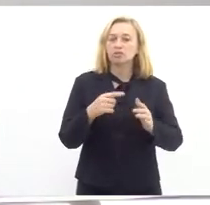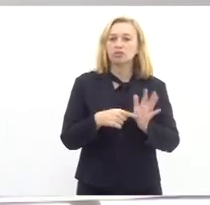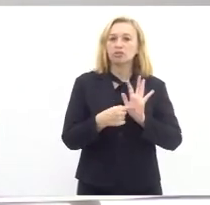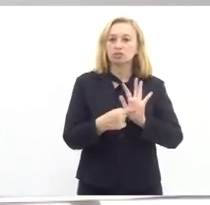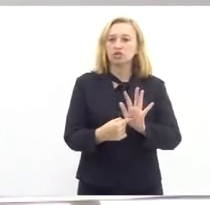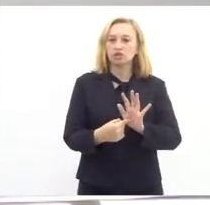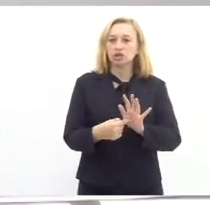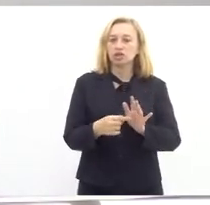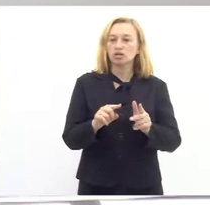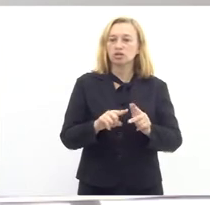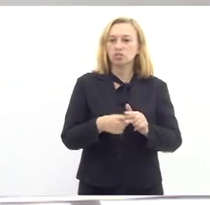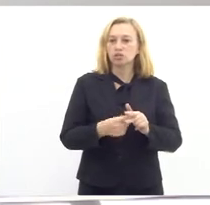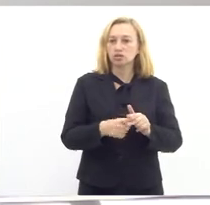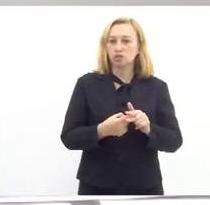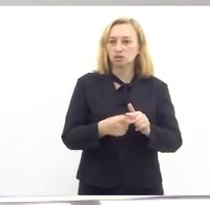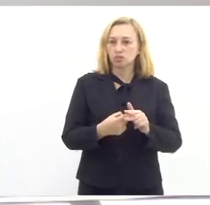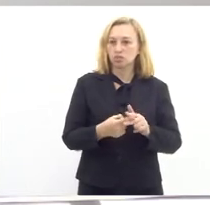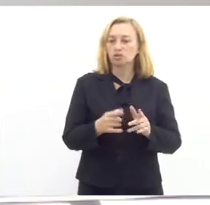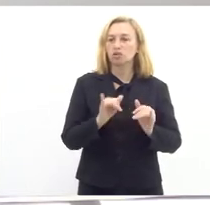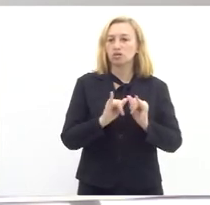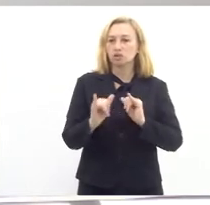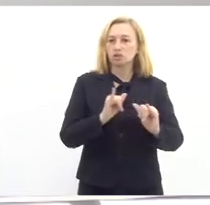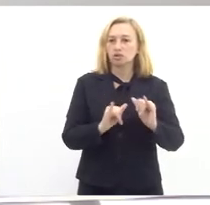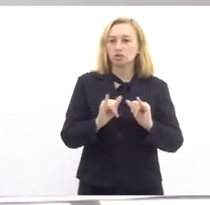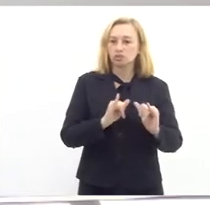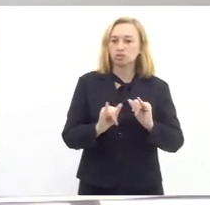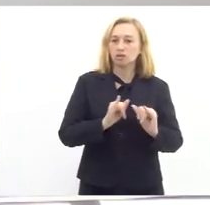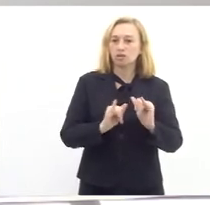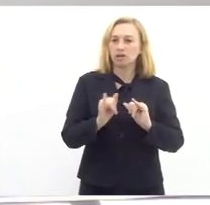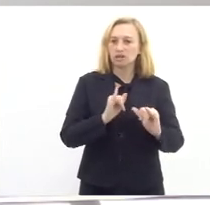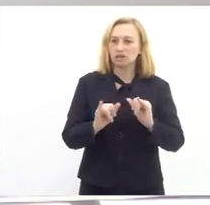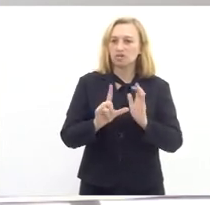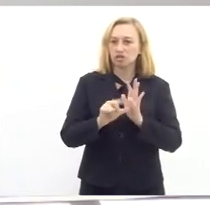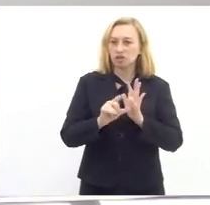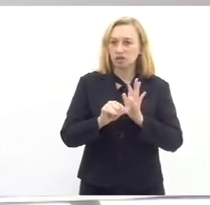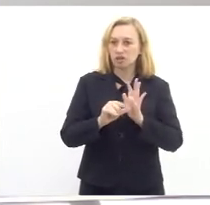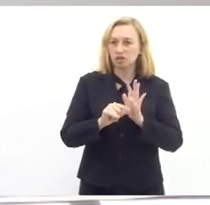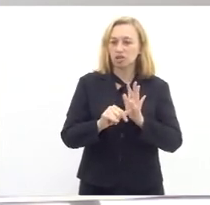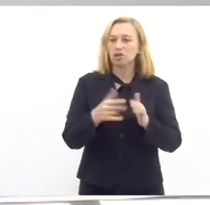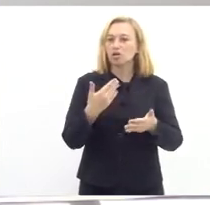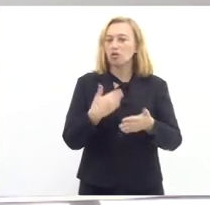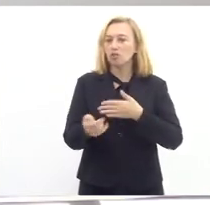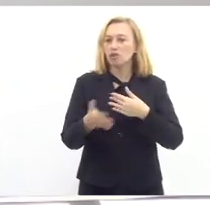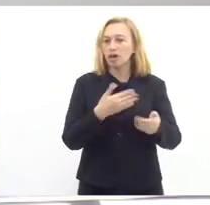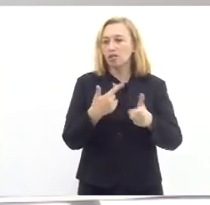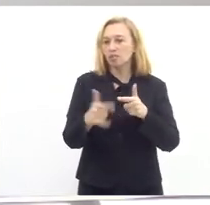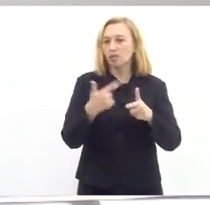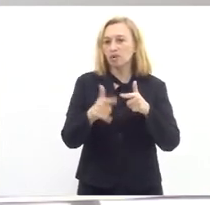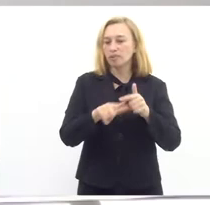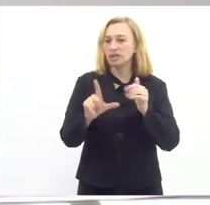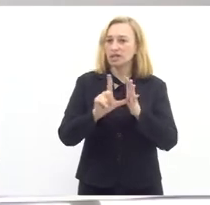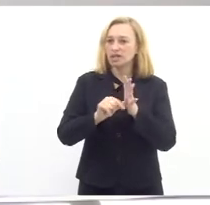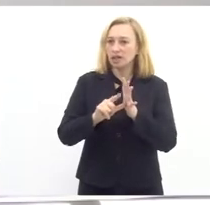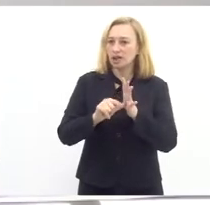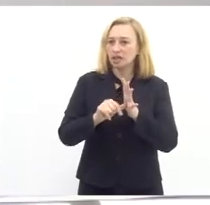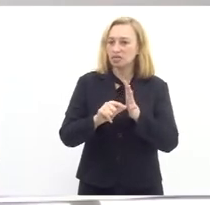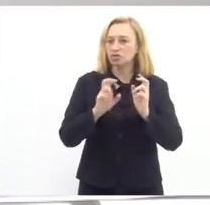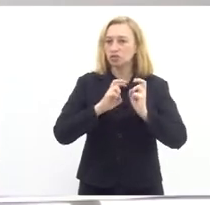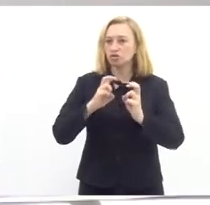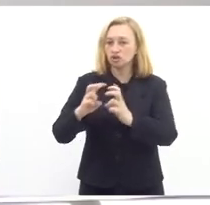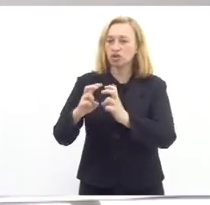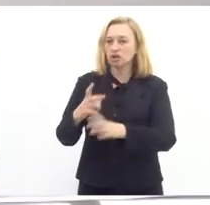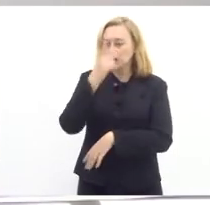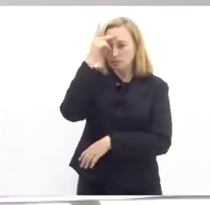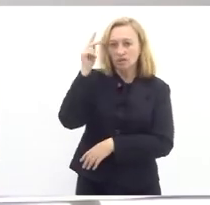atrasos e desordens. E, na verdade, é isso que nós encontramos no dia a dia. Qualquer problema de atraso das composições, o usuário